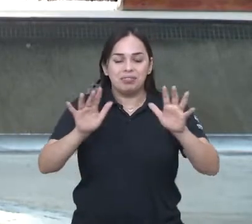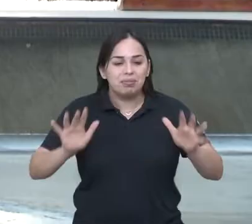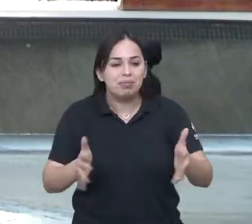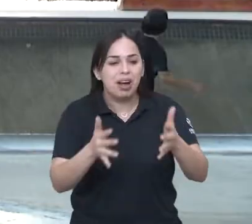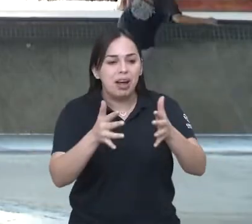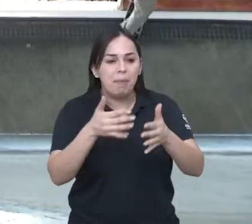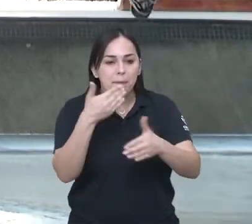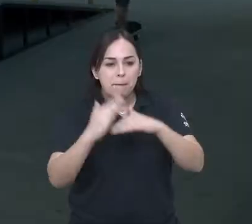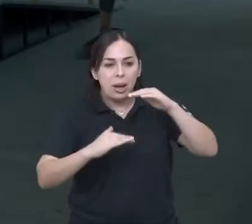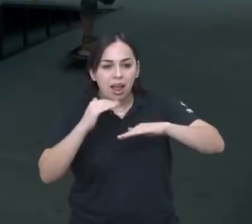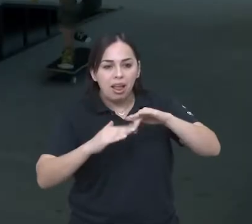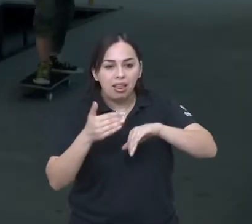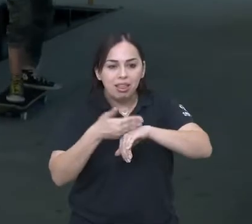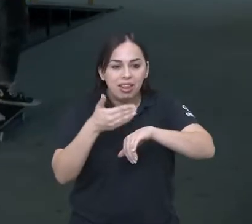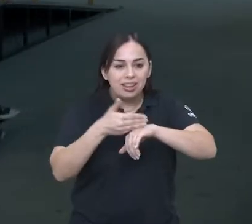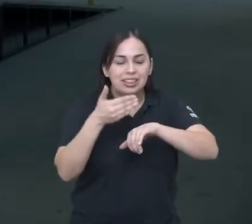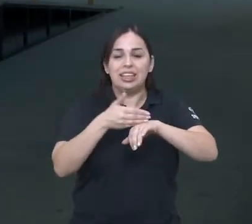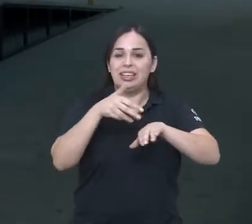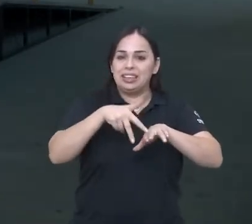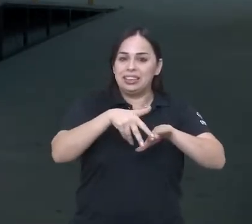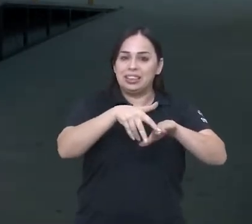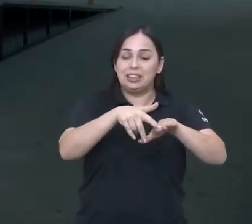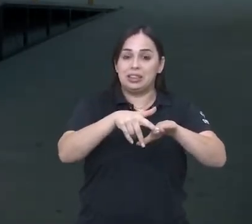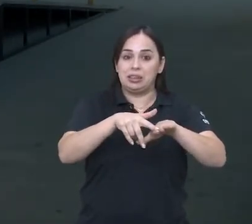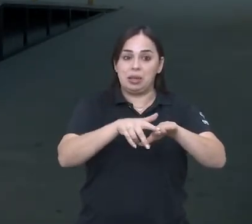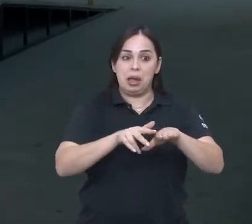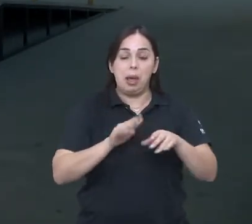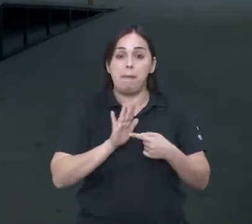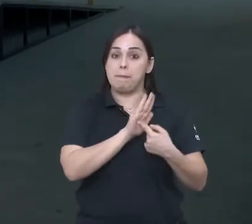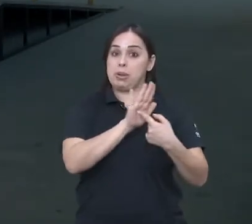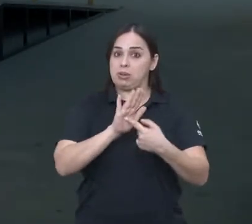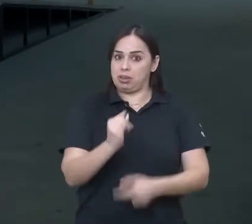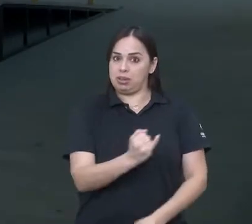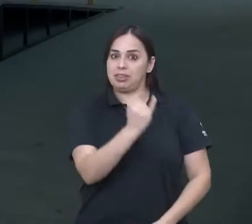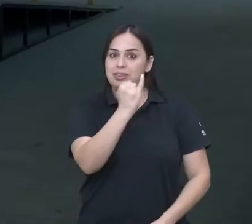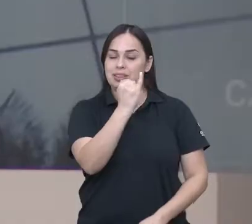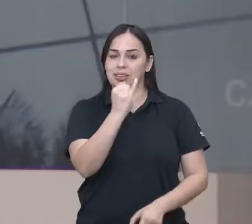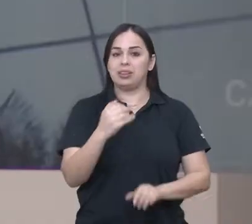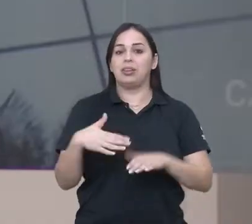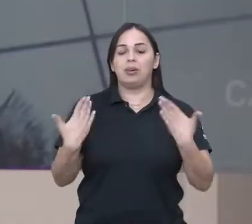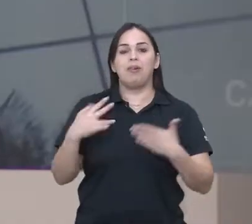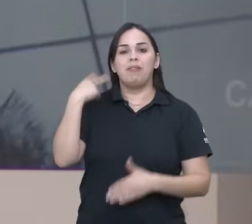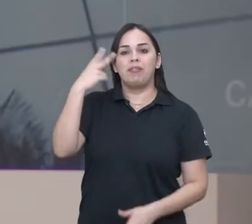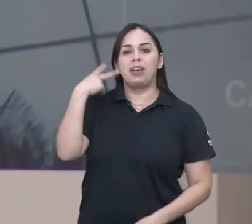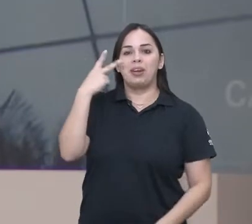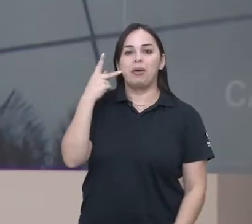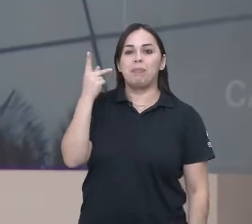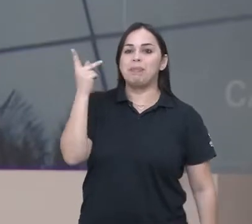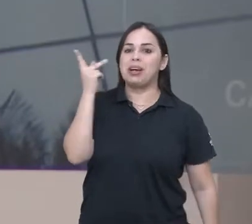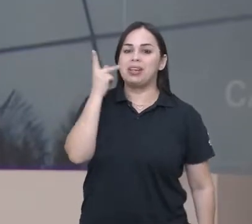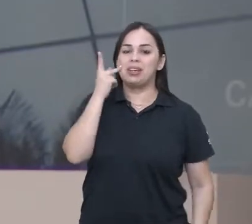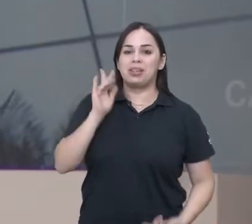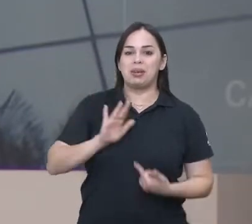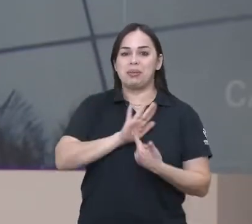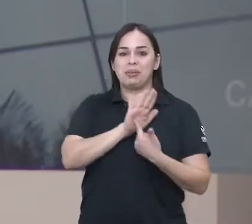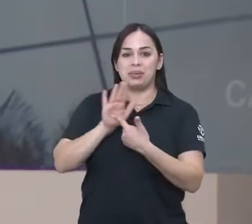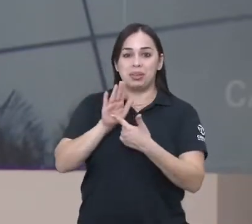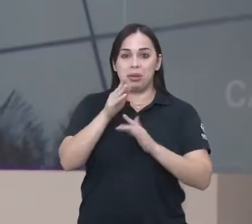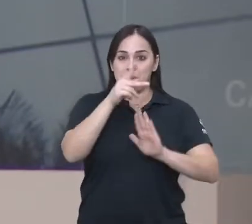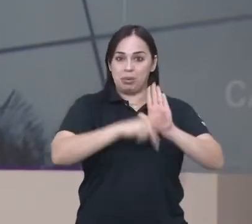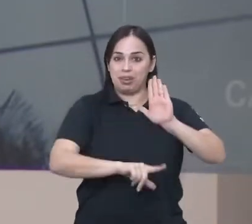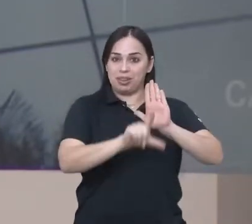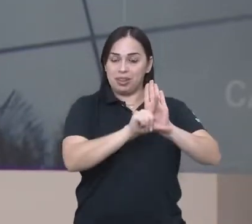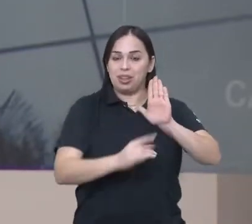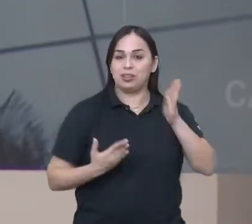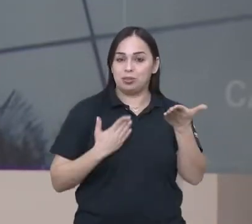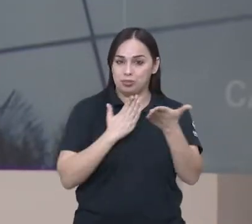a prática do skate, além de mostrar a importância da modalidade entre os jovens, o vereador Rafael Pascucci apresentou um